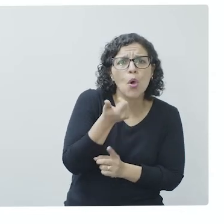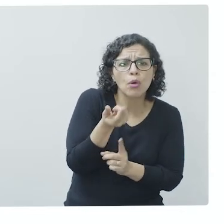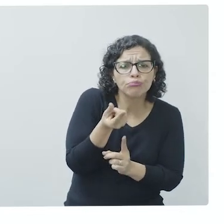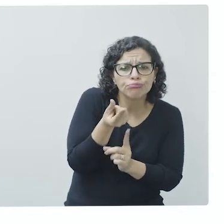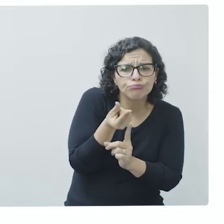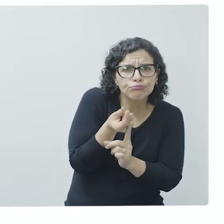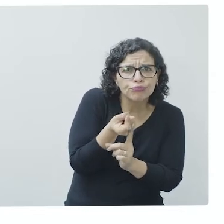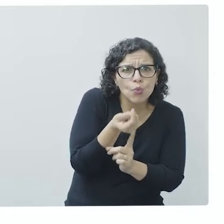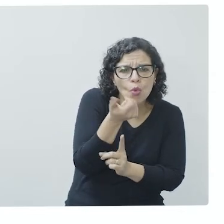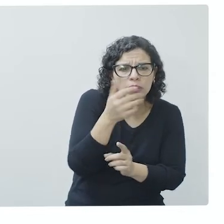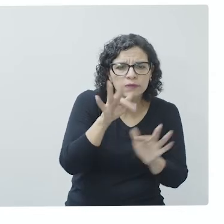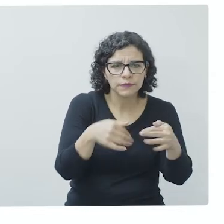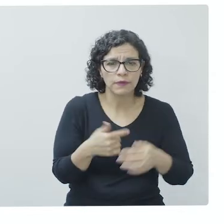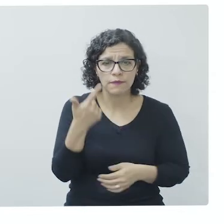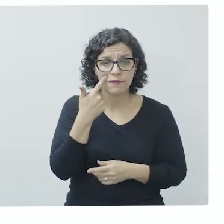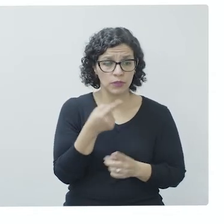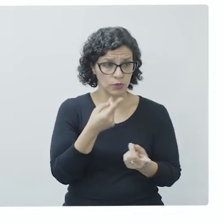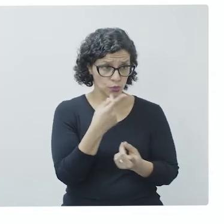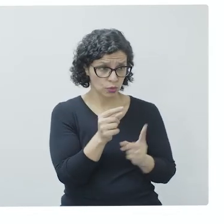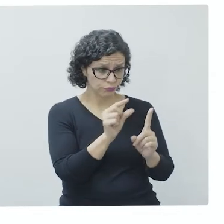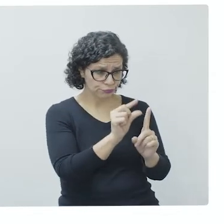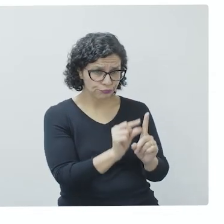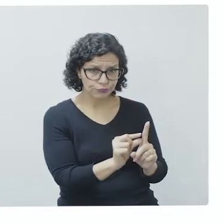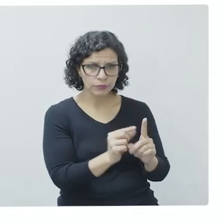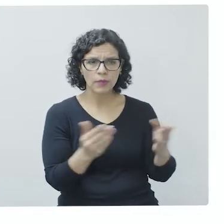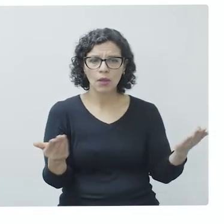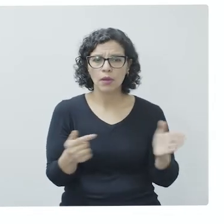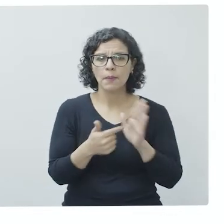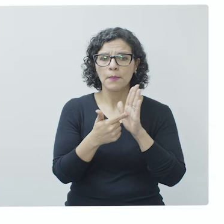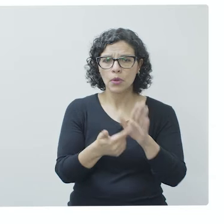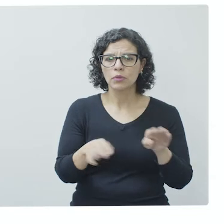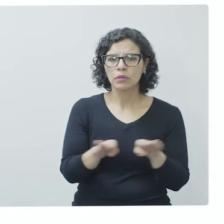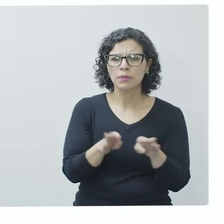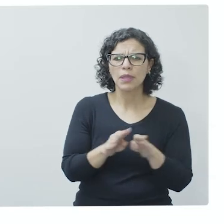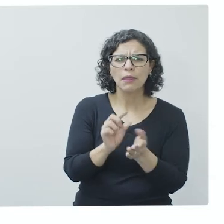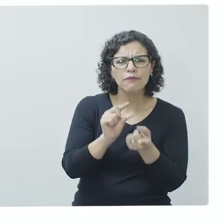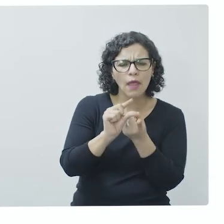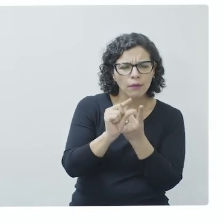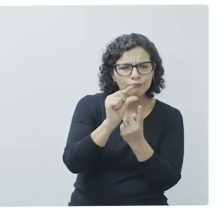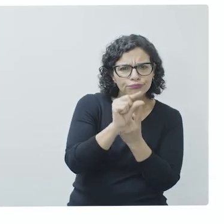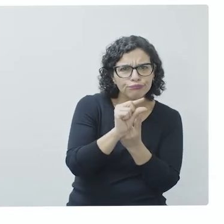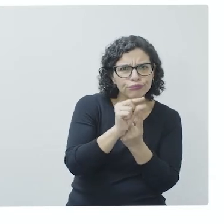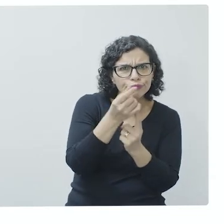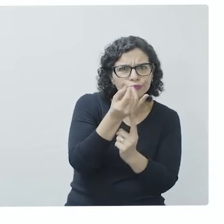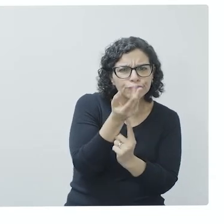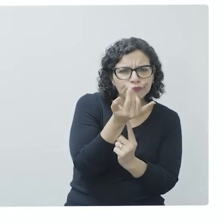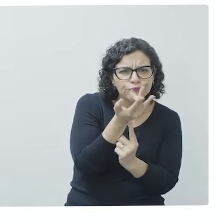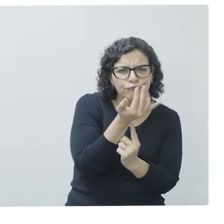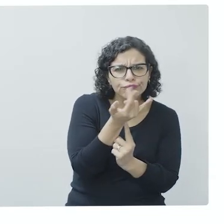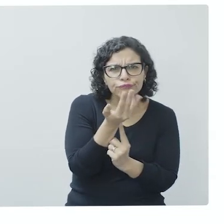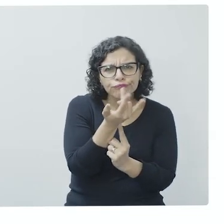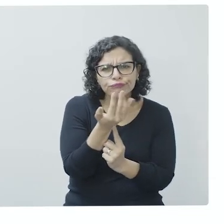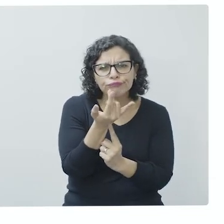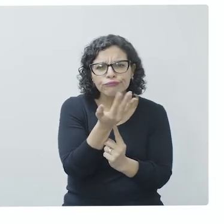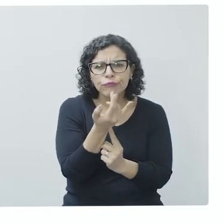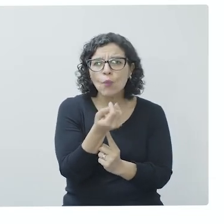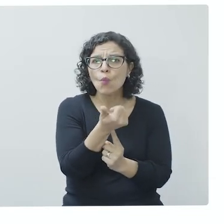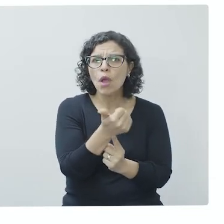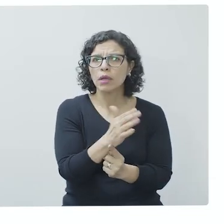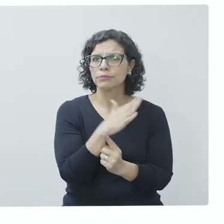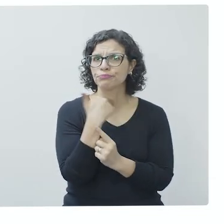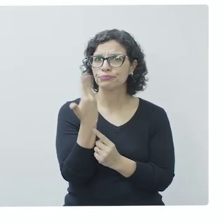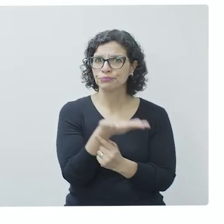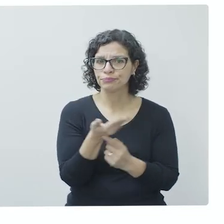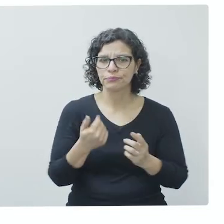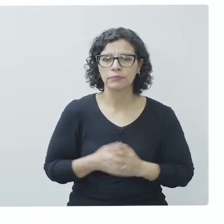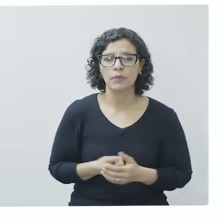estão chegando ao fim. Olha a sua. E mostrou um toquinho de vela, com a chama trêmula, quase